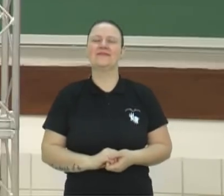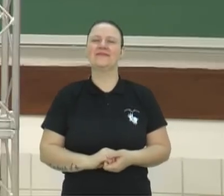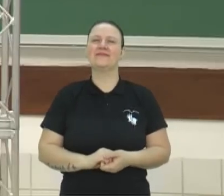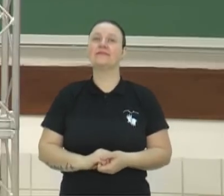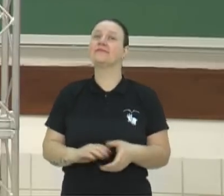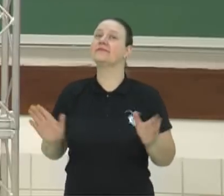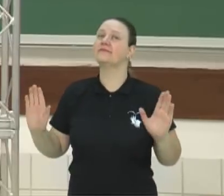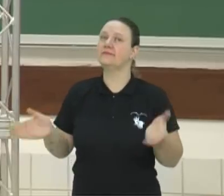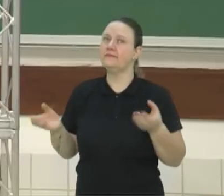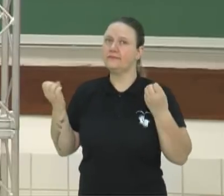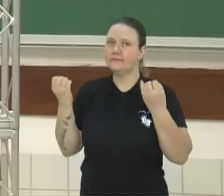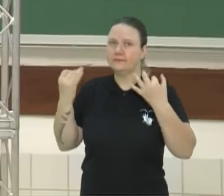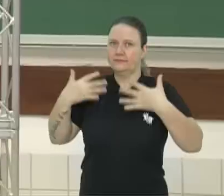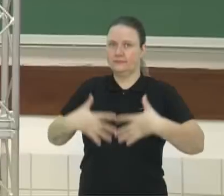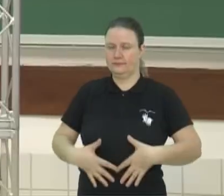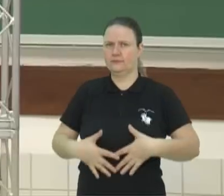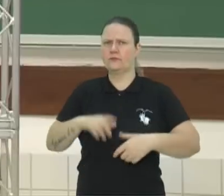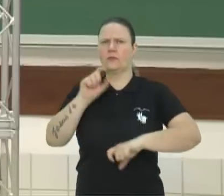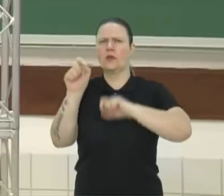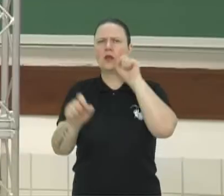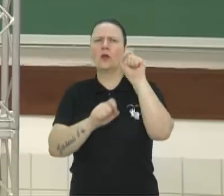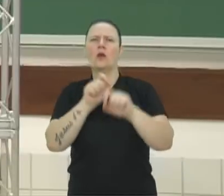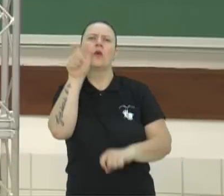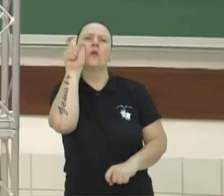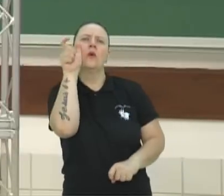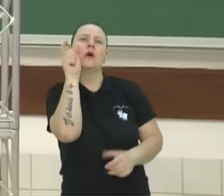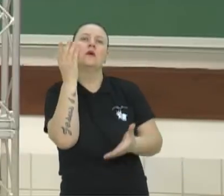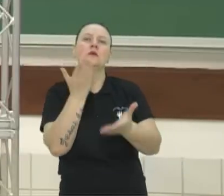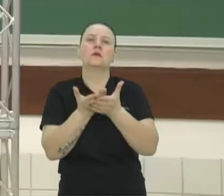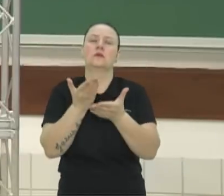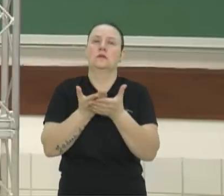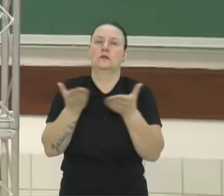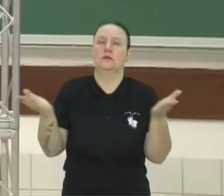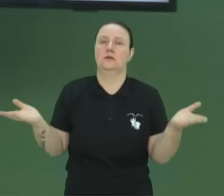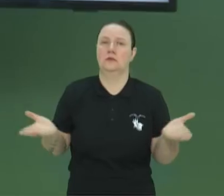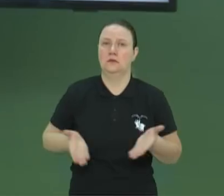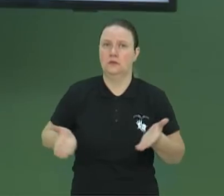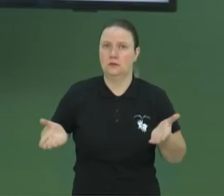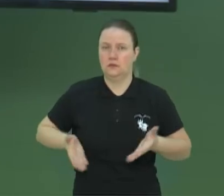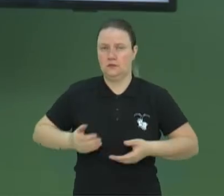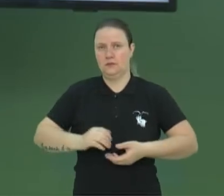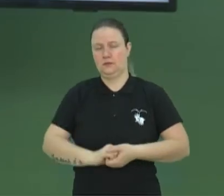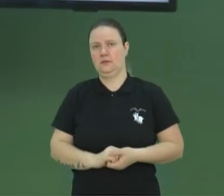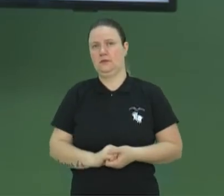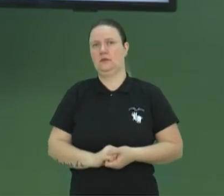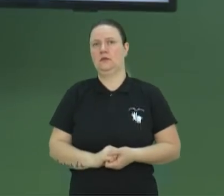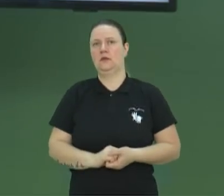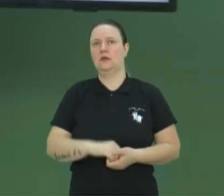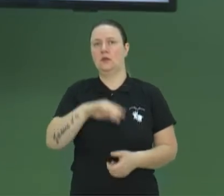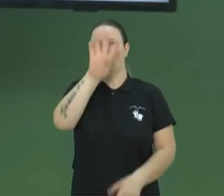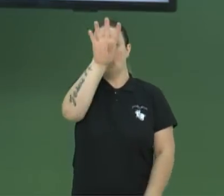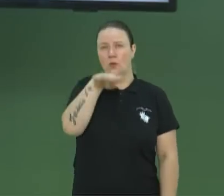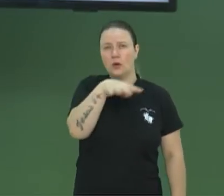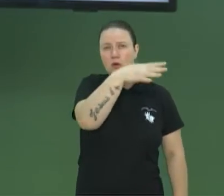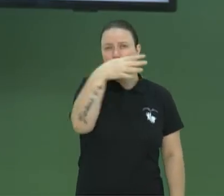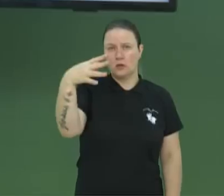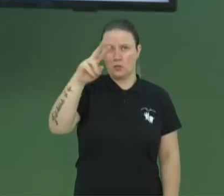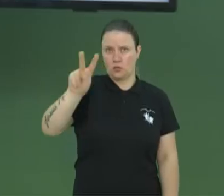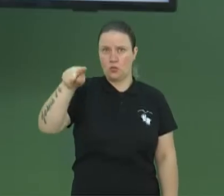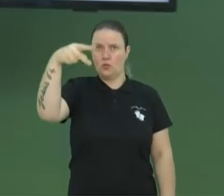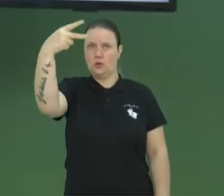Então, vou comentar aqui agora o que vimos na aula de hoje, né? Então, na aula de hoje, vimos matriz quadrada e